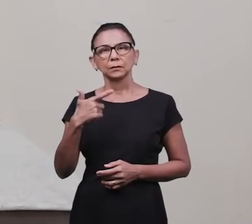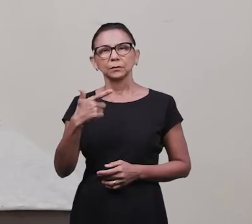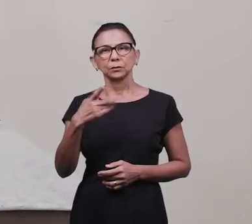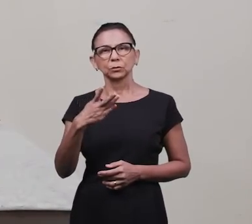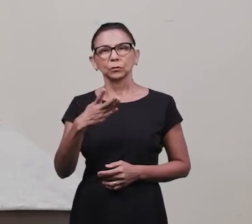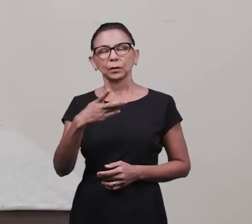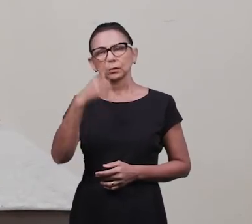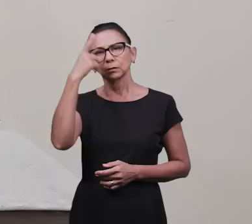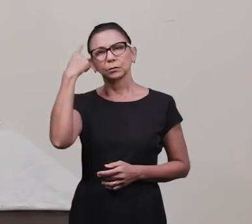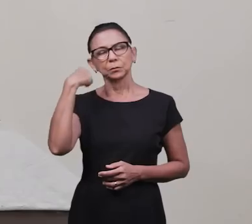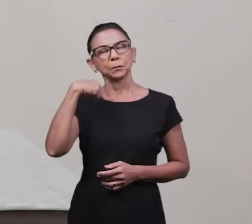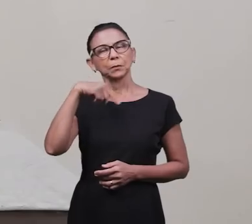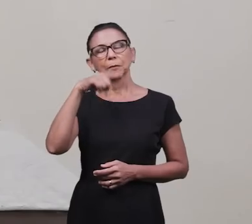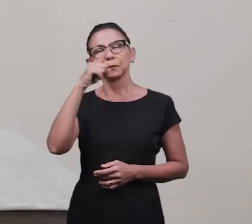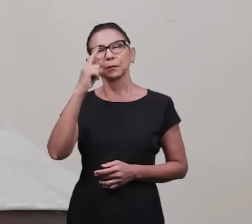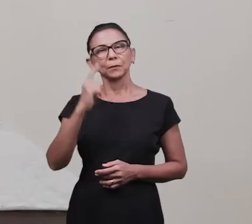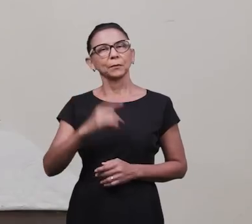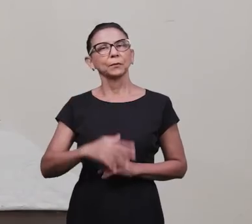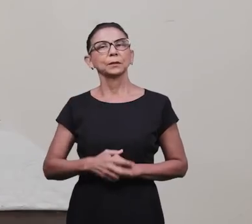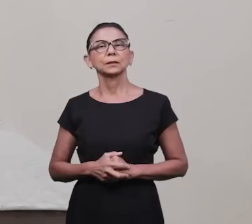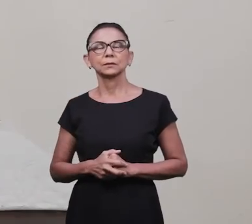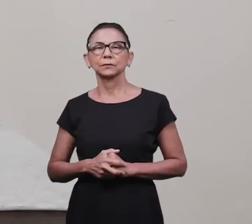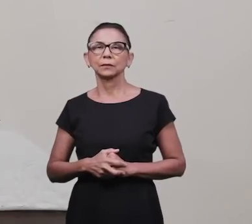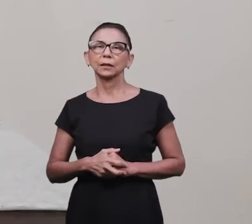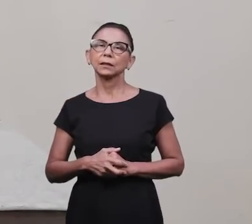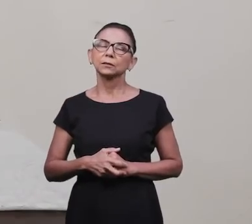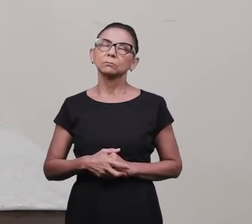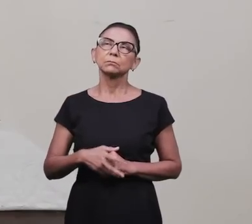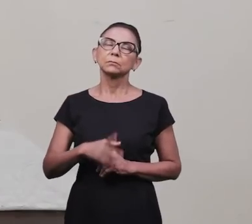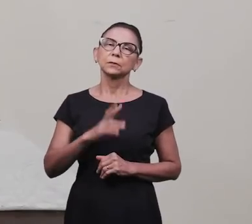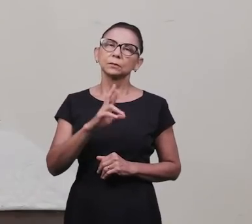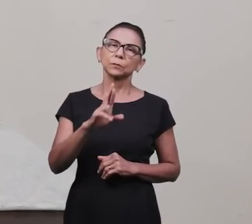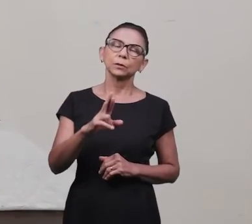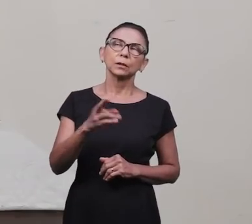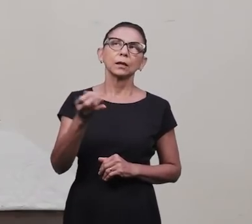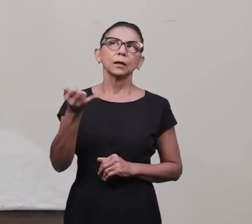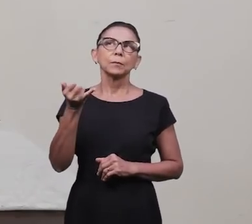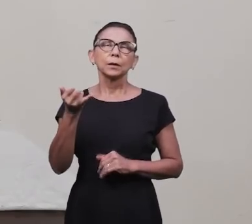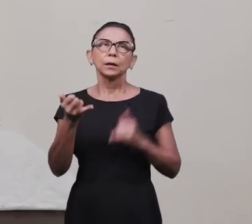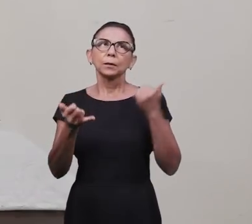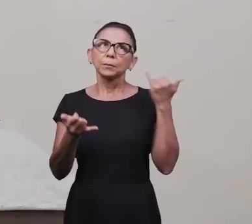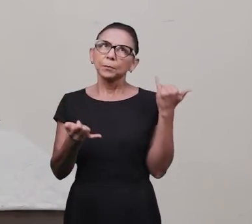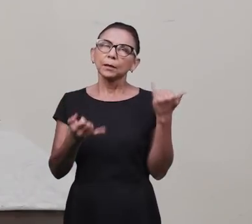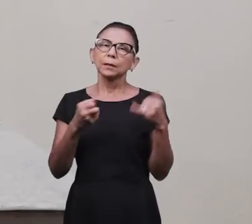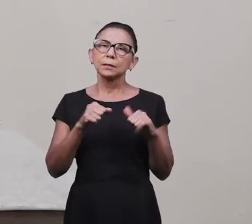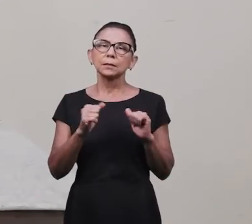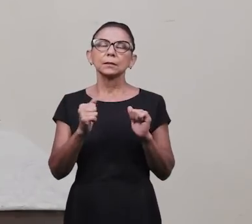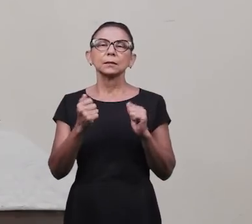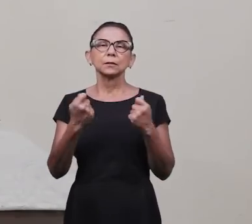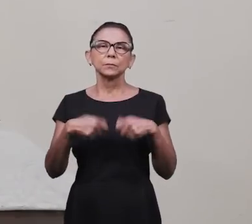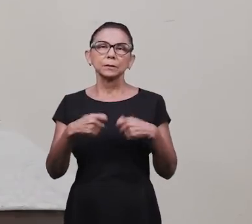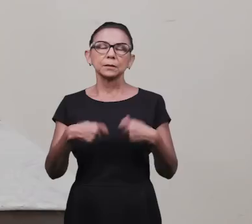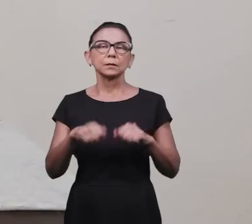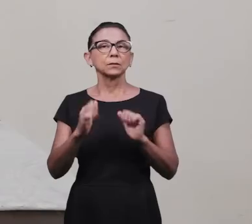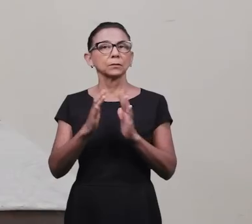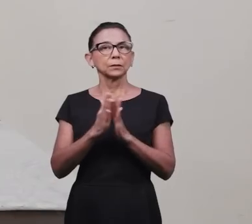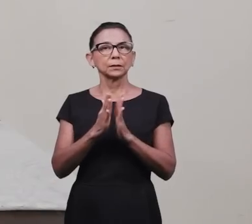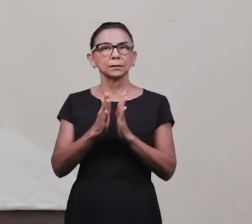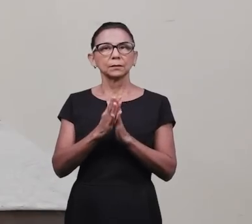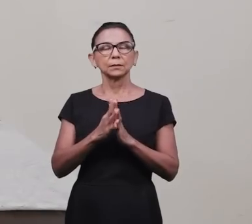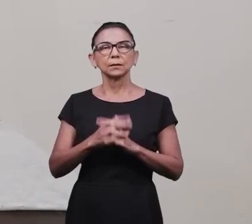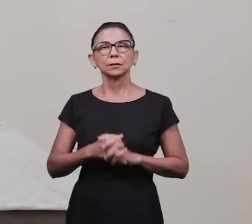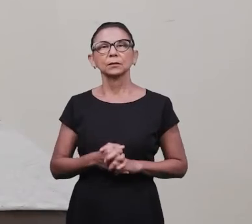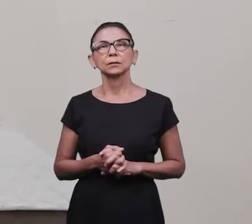24 horas por dia, seja qual for a sua necessidade, alguma dúvida, se você precisa de uma oração. Nós queremos,